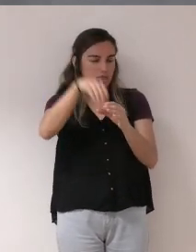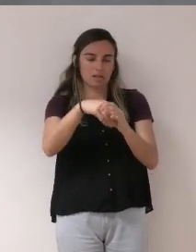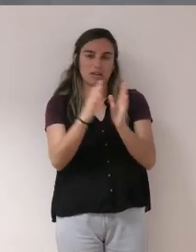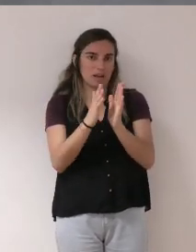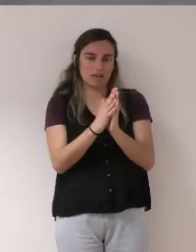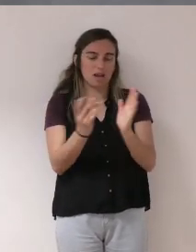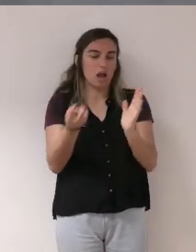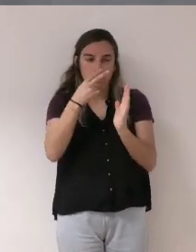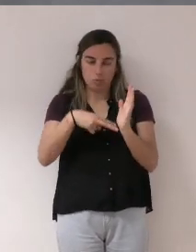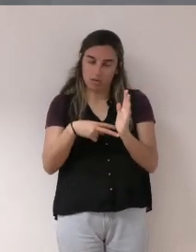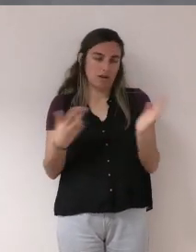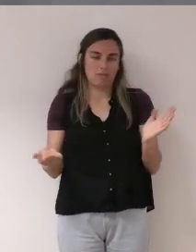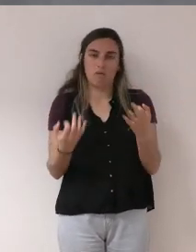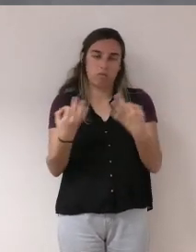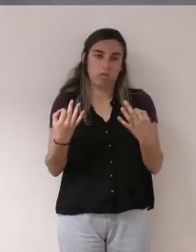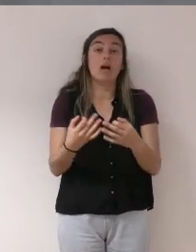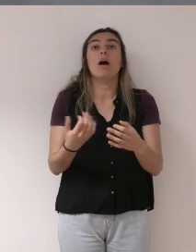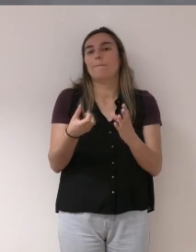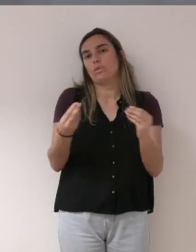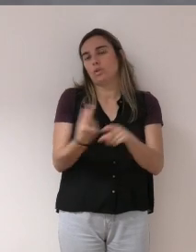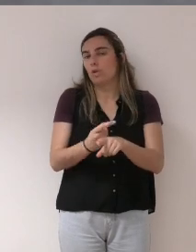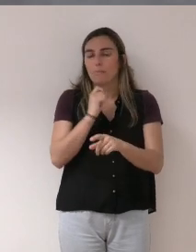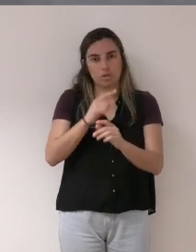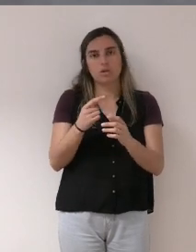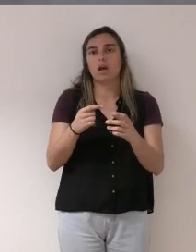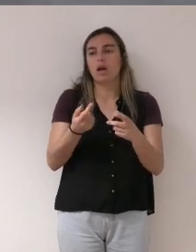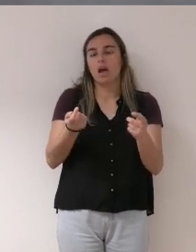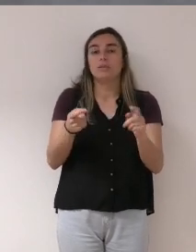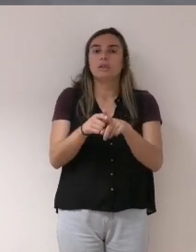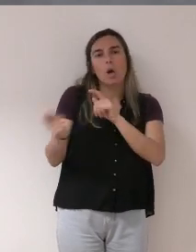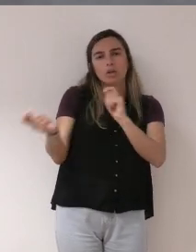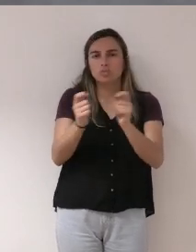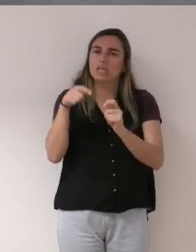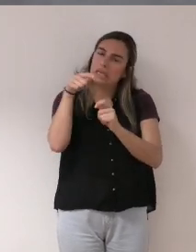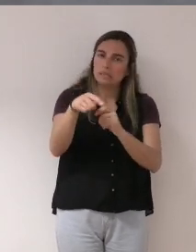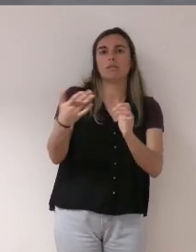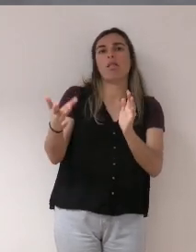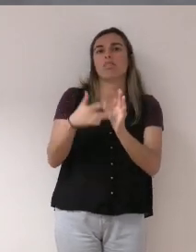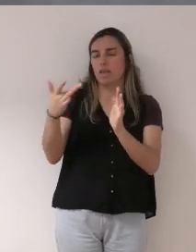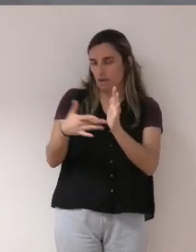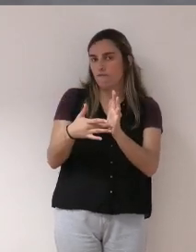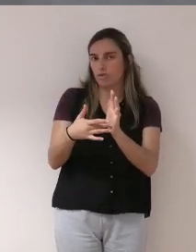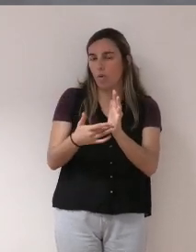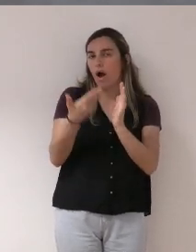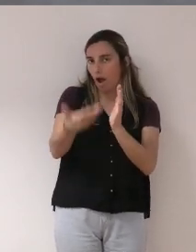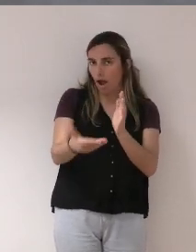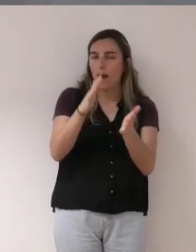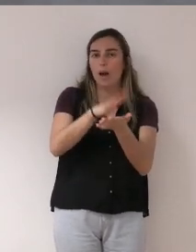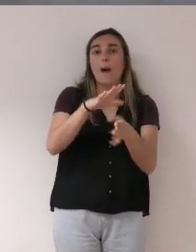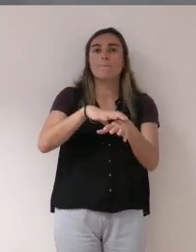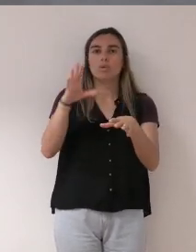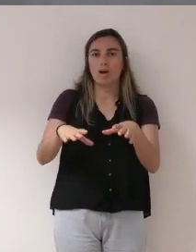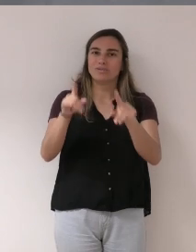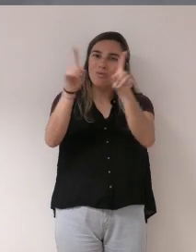aqui várias coisas que dariam ampla discussão. O livro, num certo sentido, é lançado por uma leitura ecfrástica de um quadro de uma